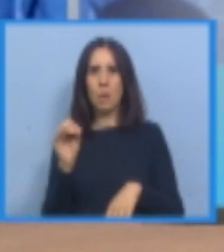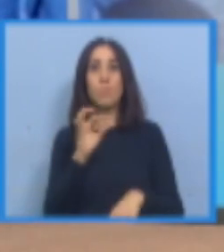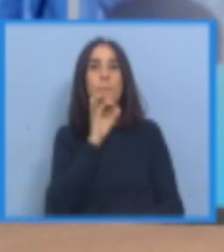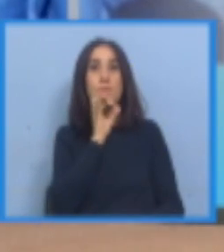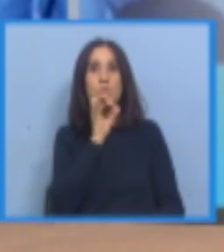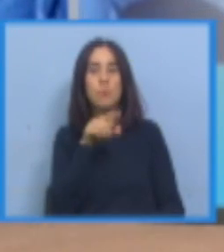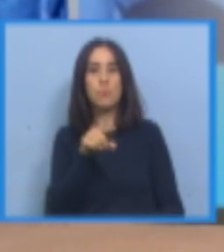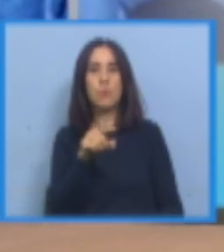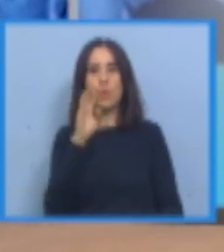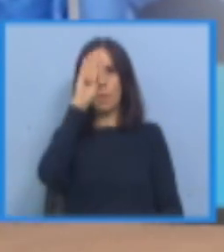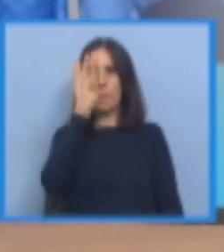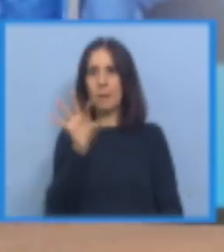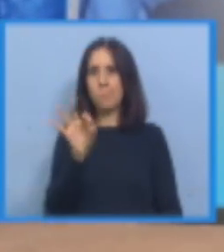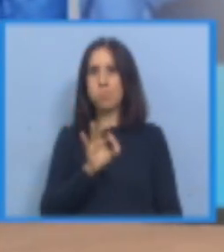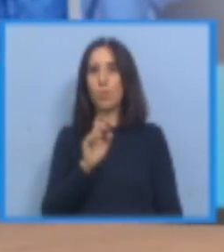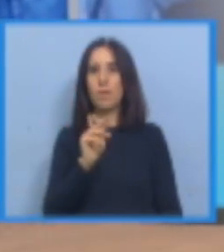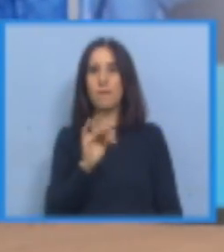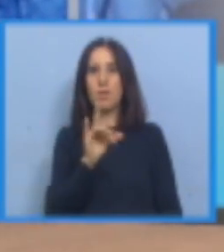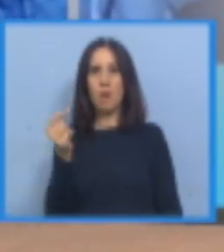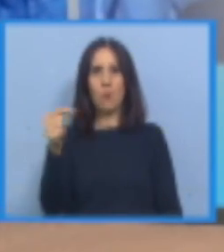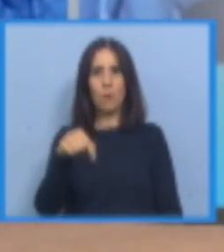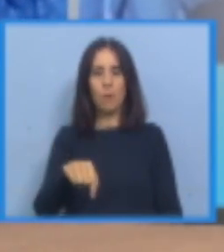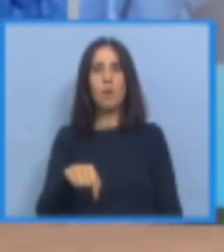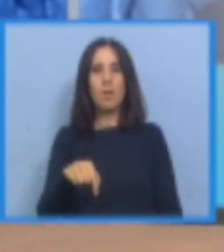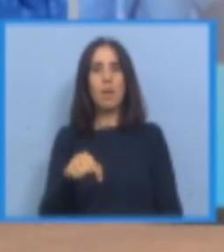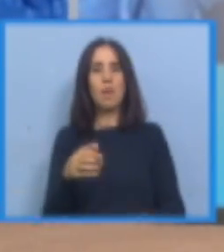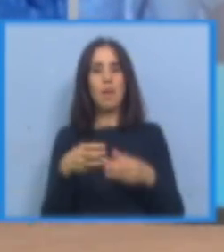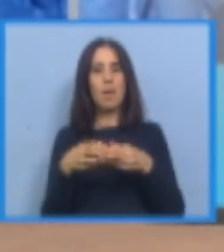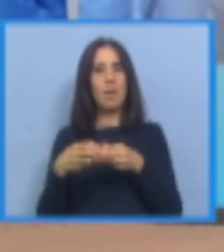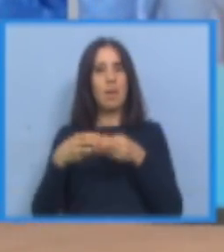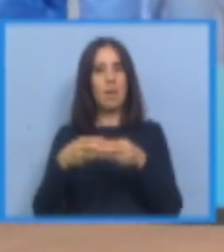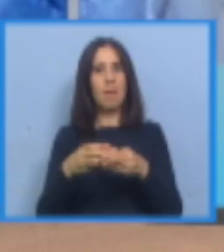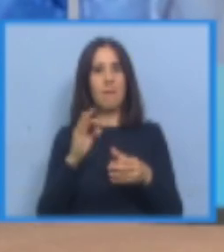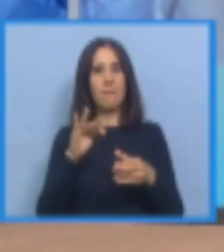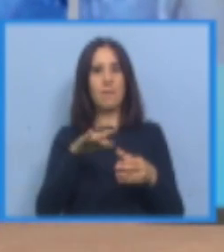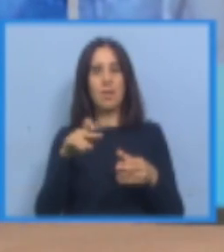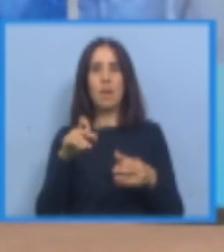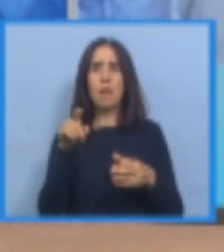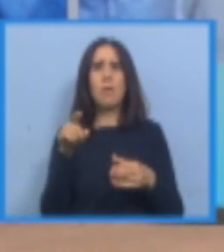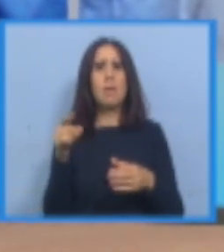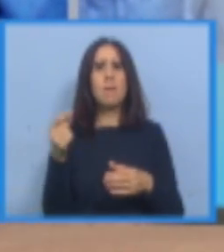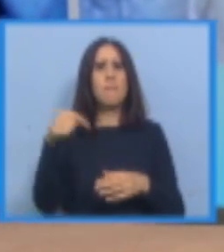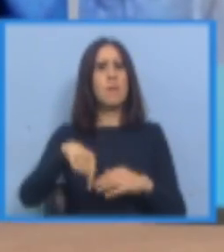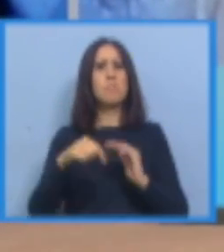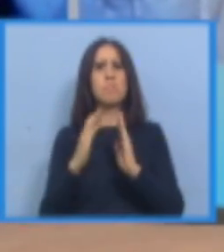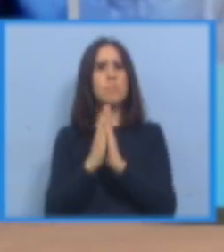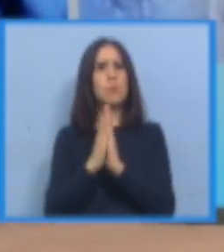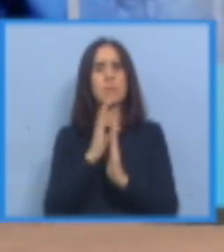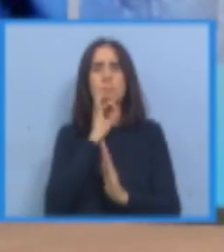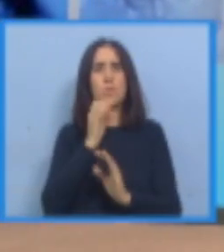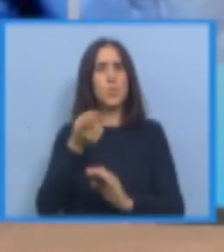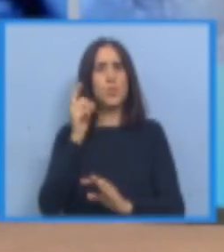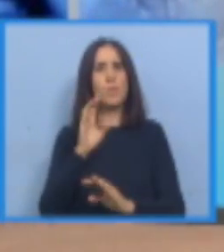são nomeados pelo Papa quando está em Avignon são bispos da sua entourage franca e, portanto, muitas vezes são bispos que nem vêm à diocese, mas